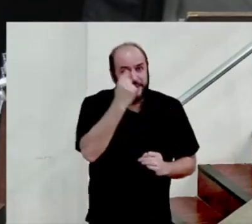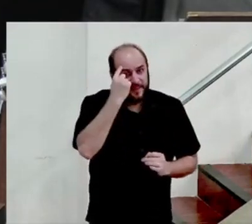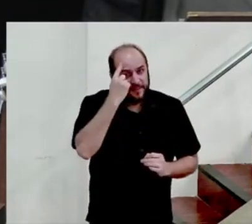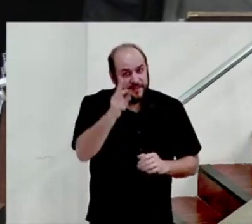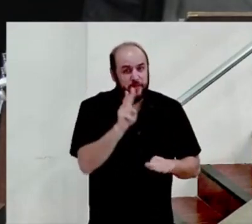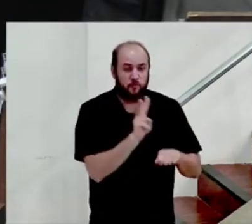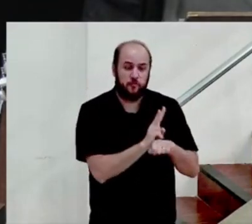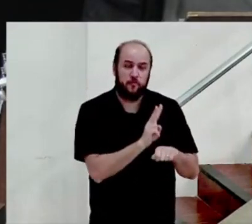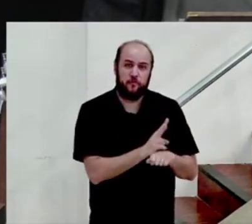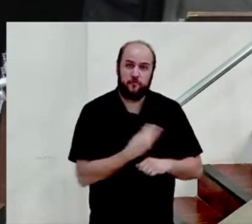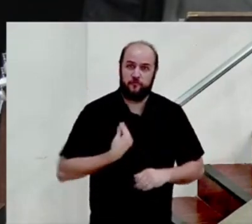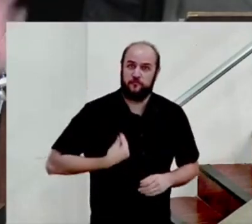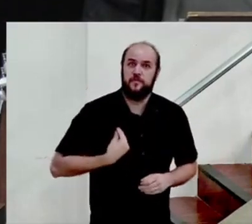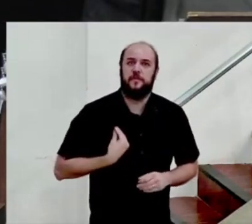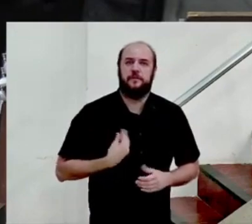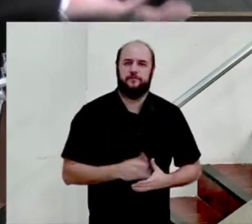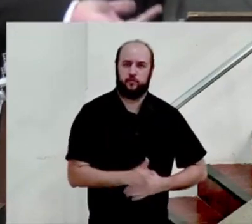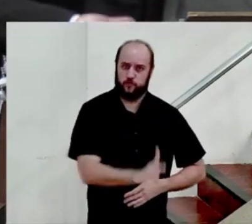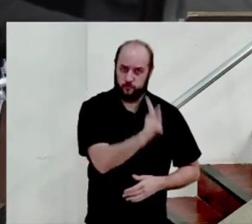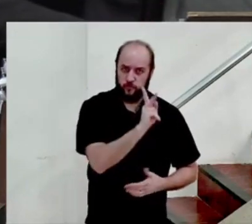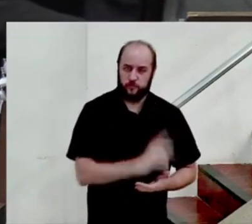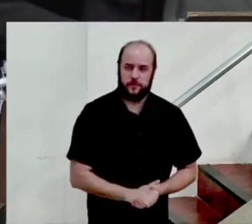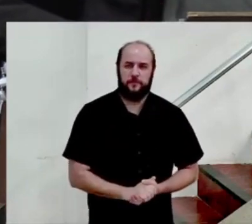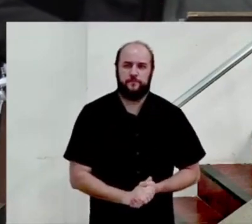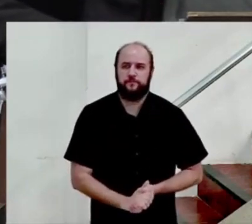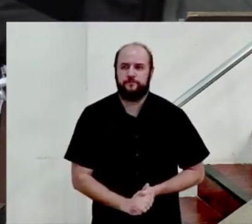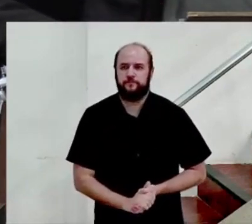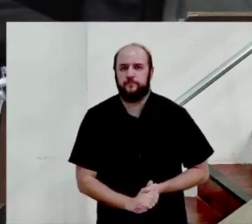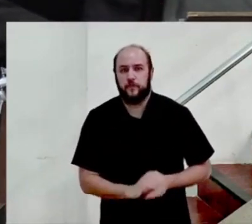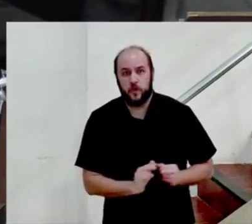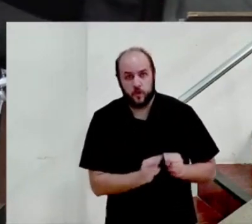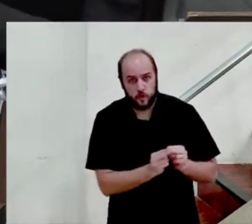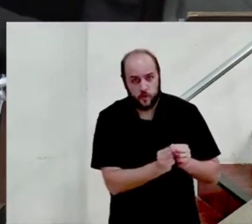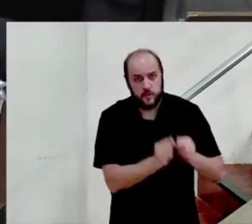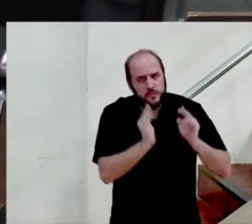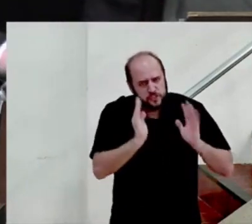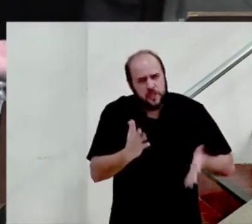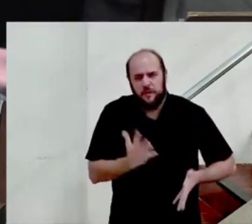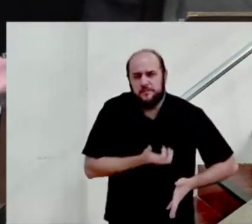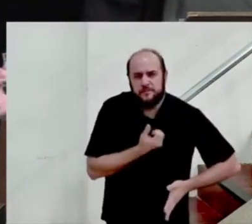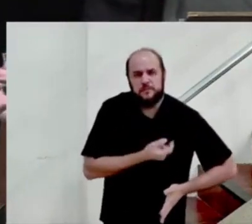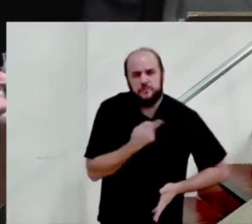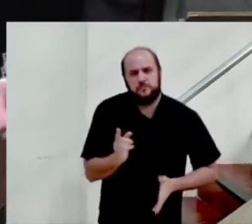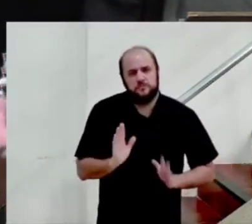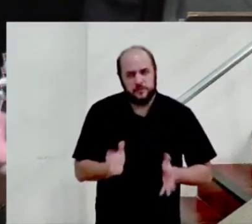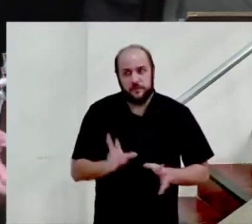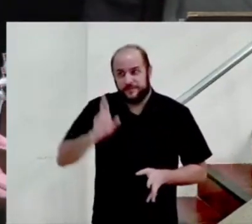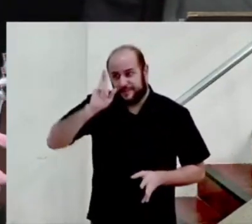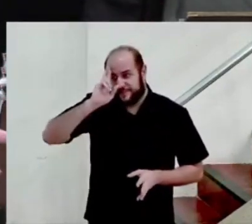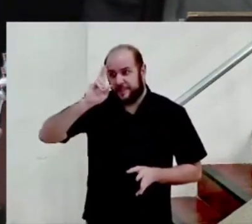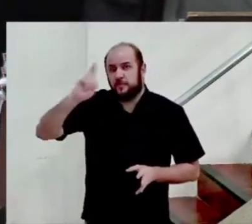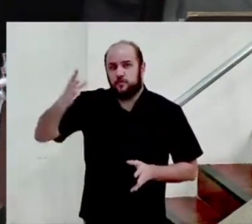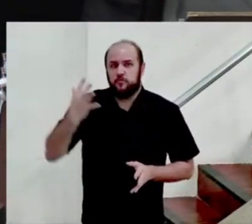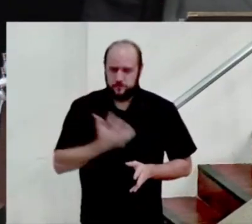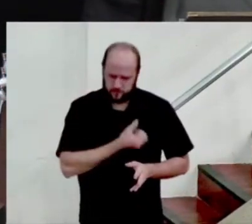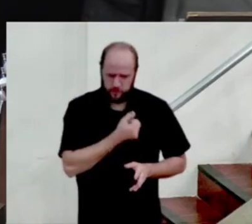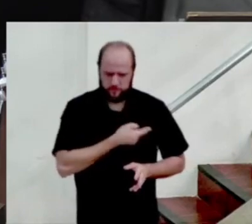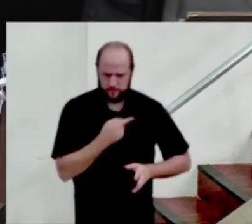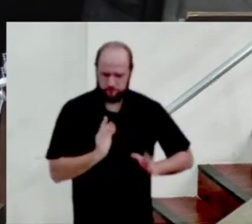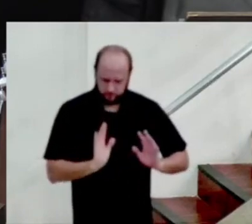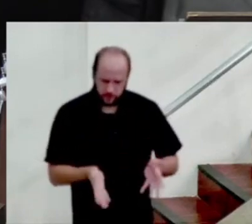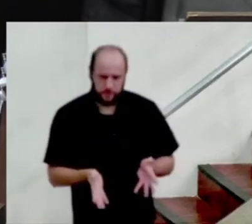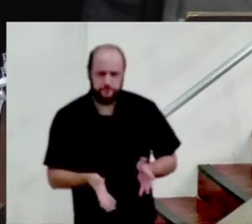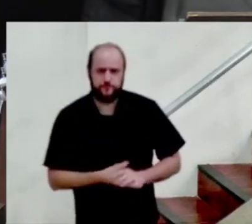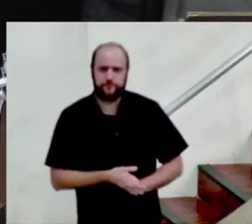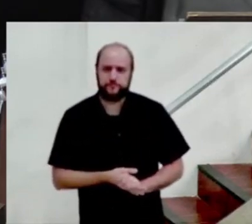vida. Noé já havia sido salvo de seus pecados e, é claro, o próprio Senhor fez esse movimento.